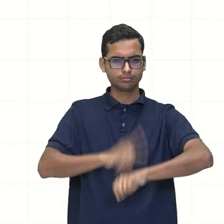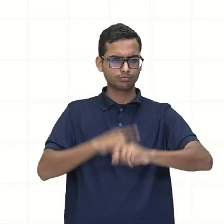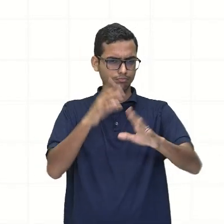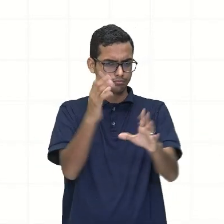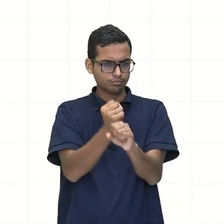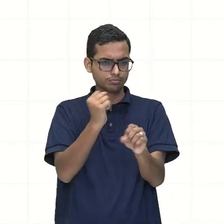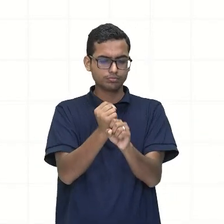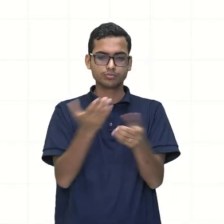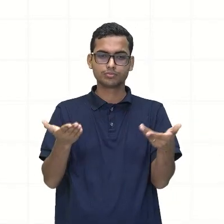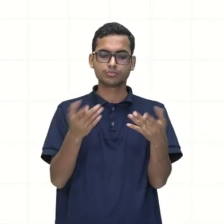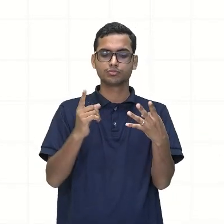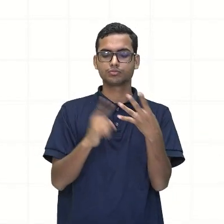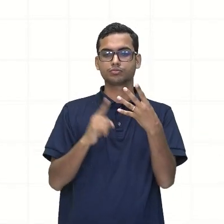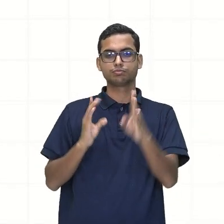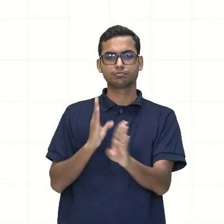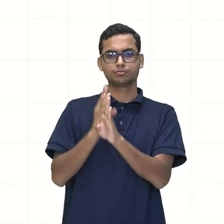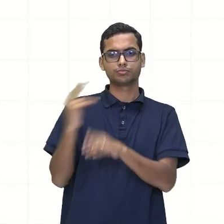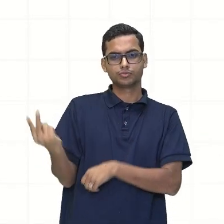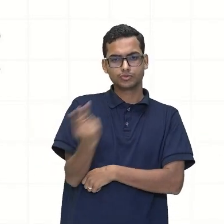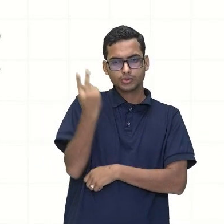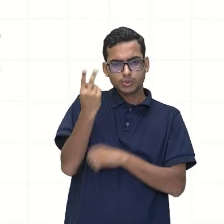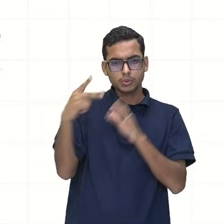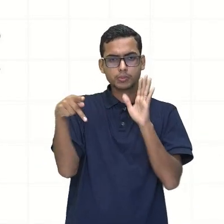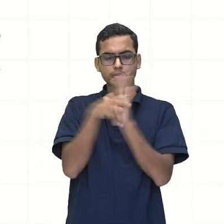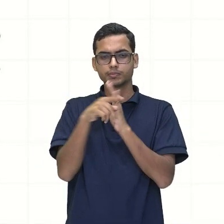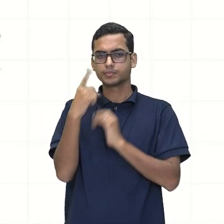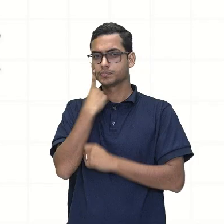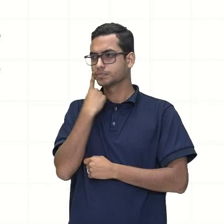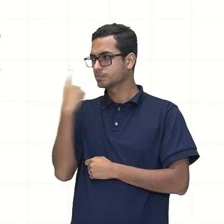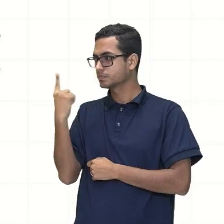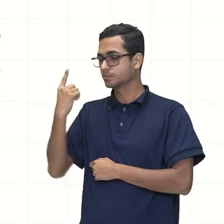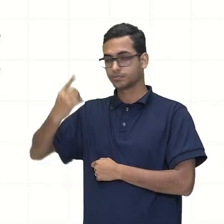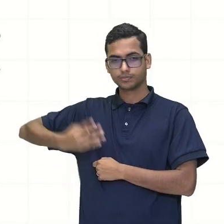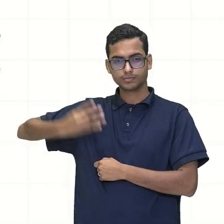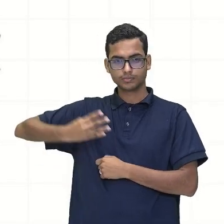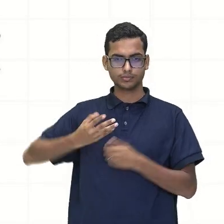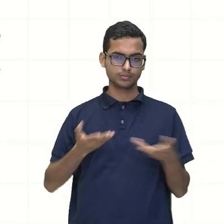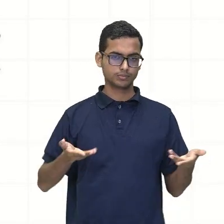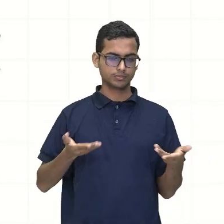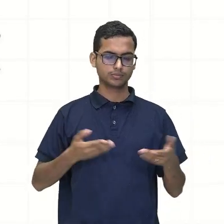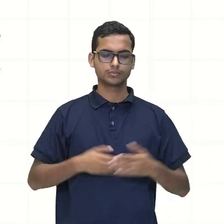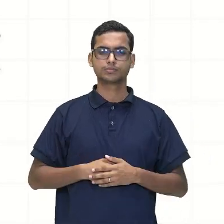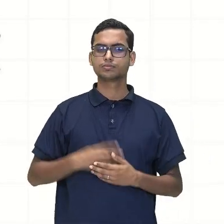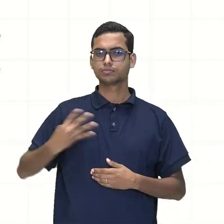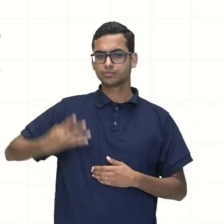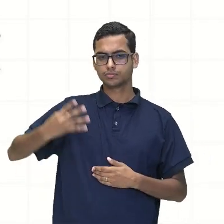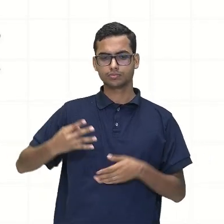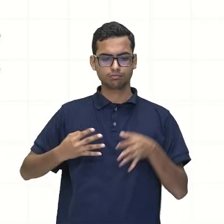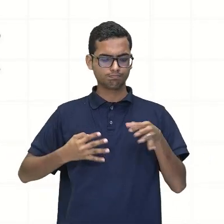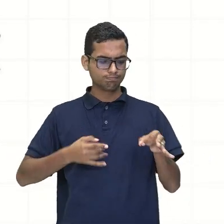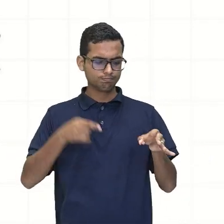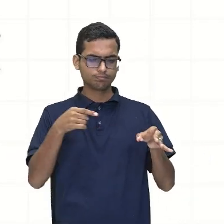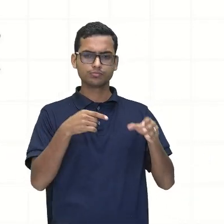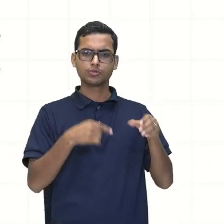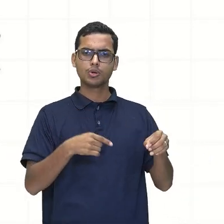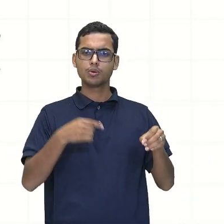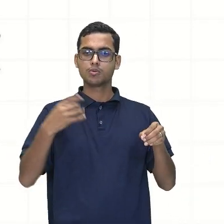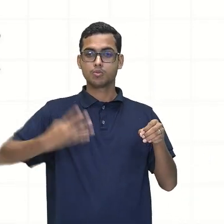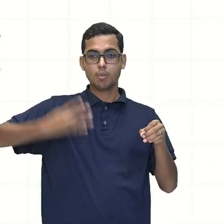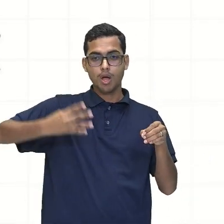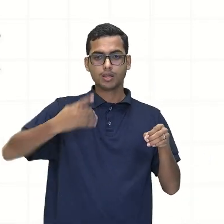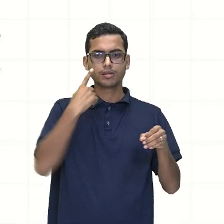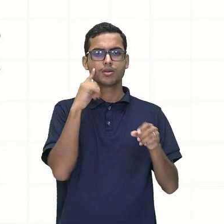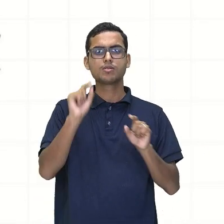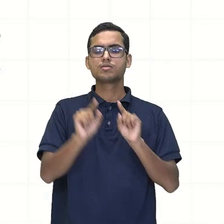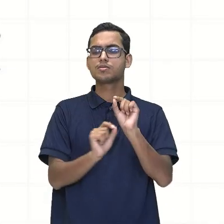E agora, a gente vai multiplicar pela 4ª ficha. Quando for mais 1,